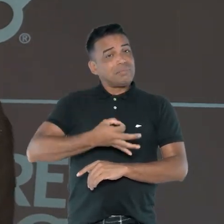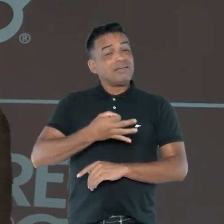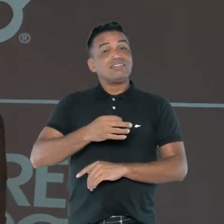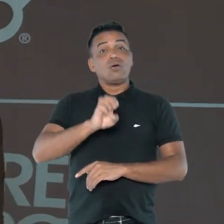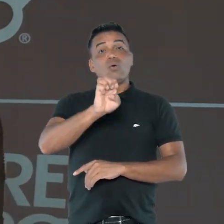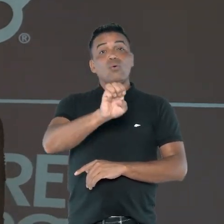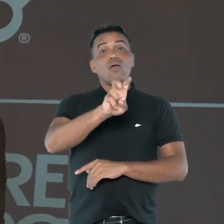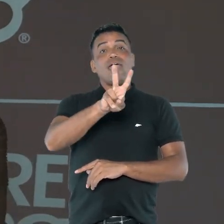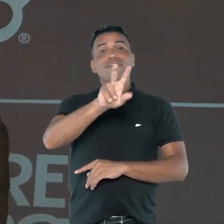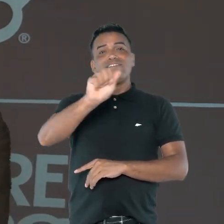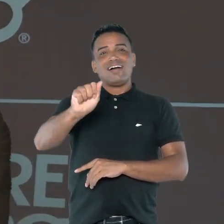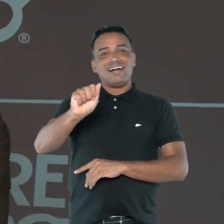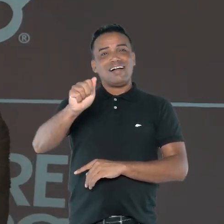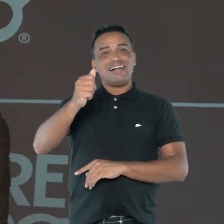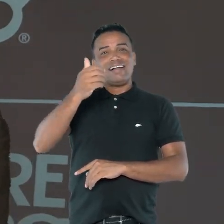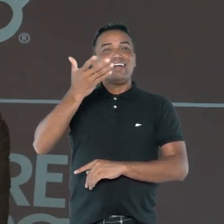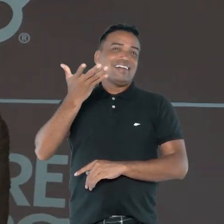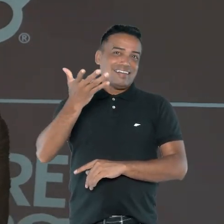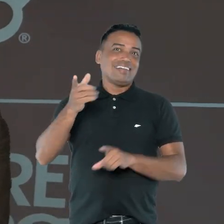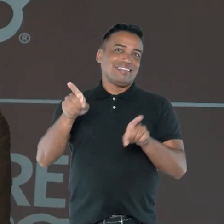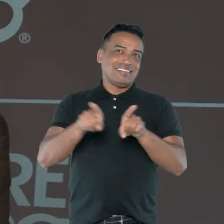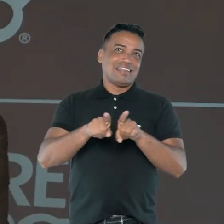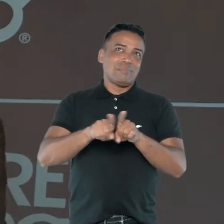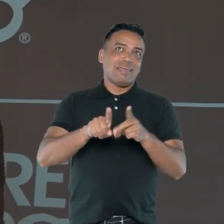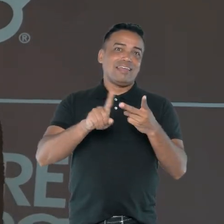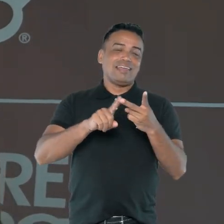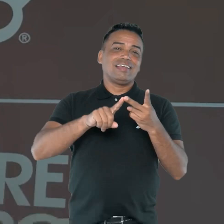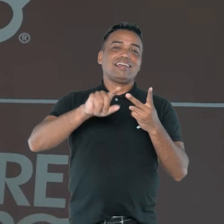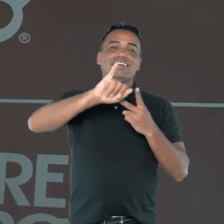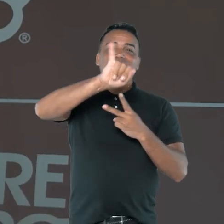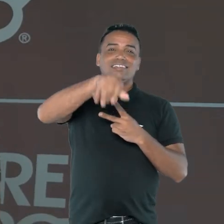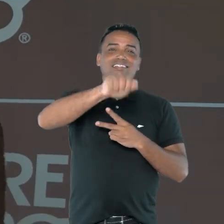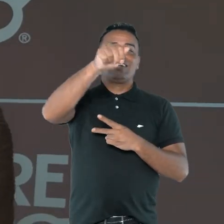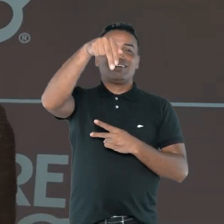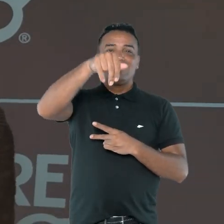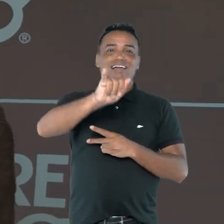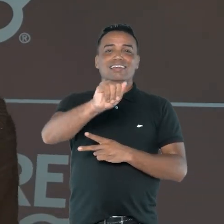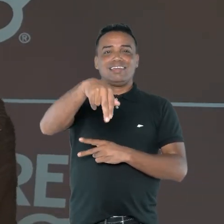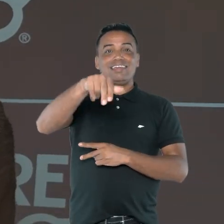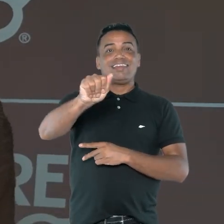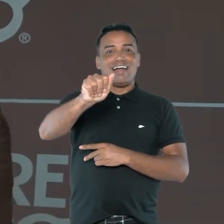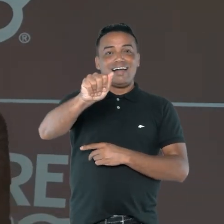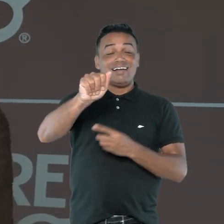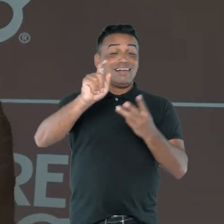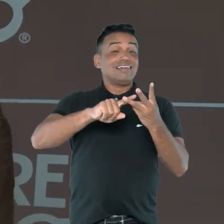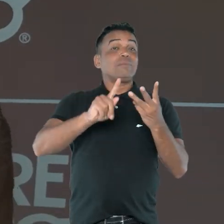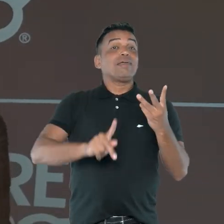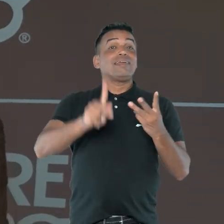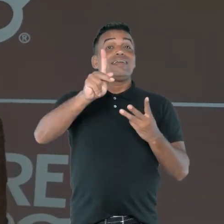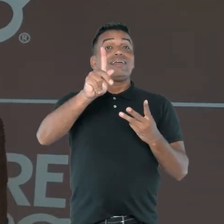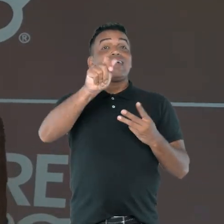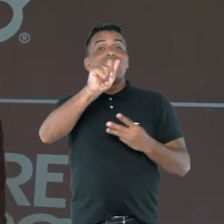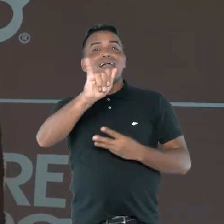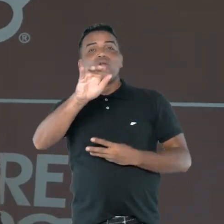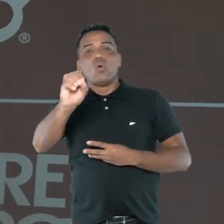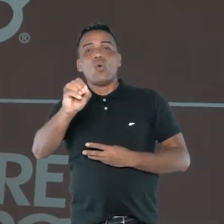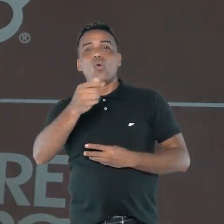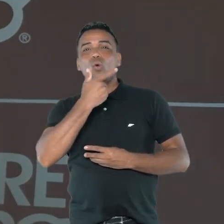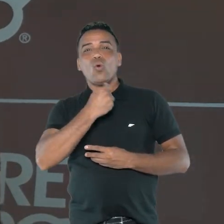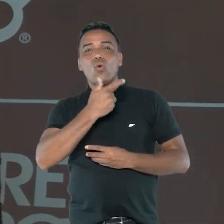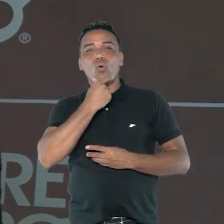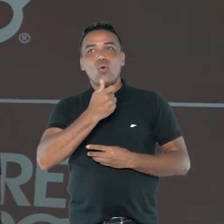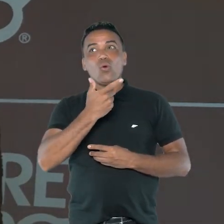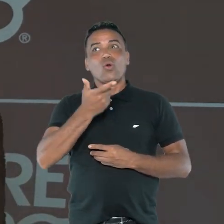pequena Eva, né, certamente também na Janaína e no próprio Caio, por que não, né? Assim,